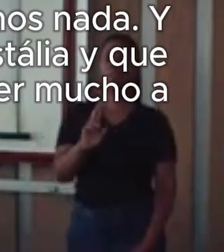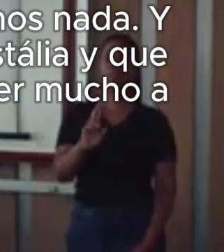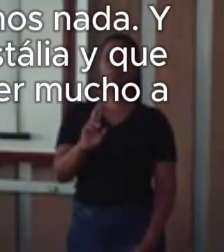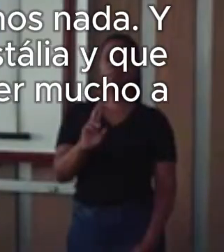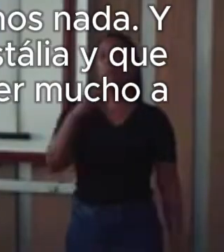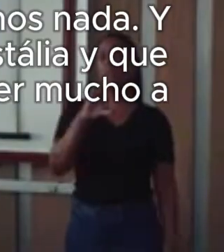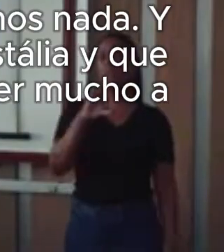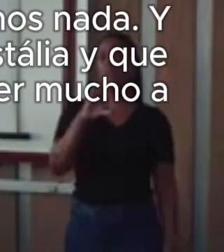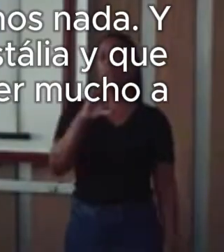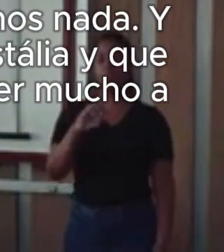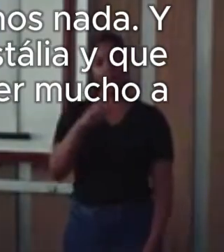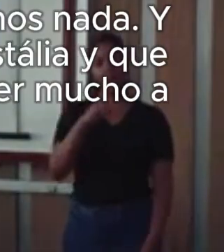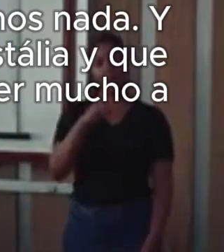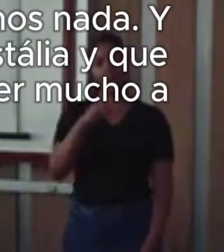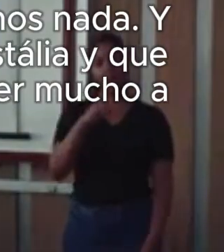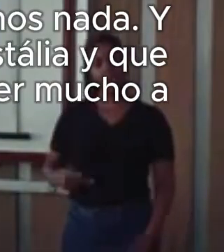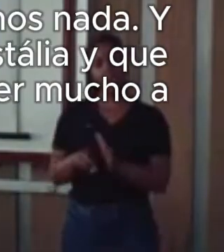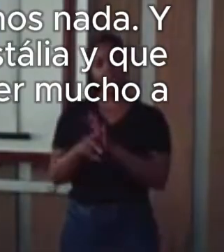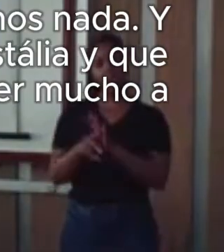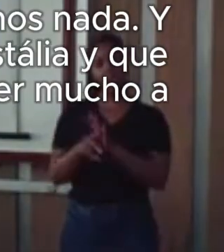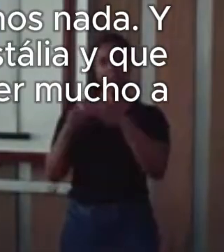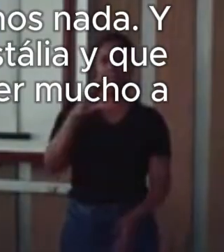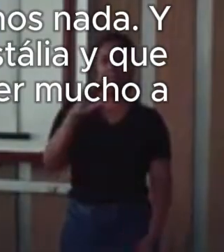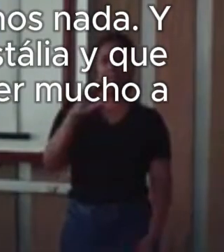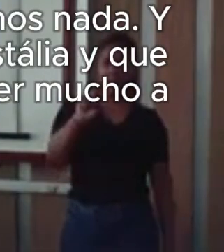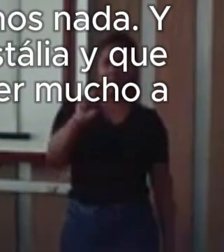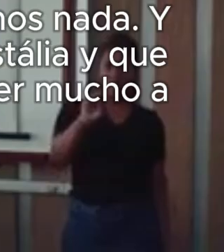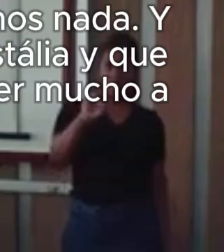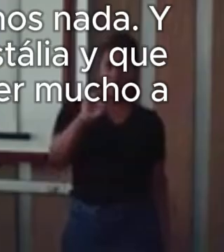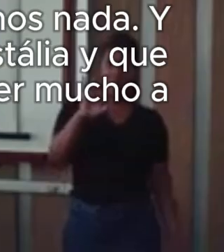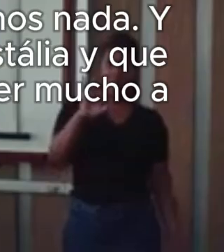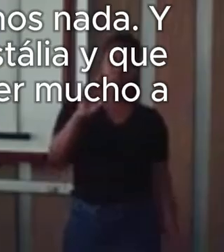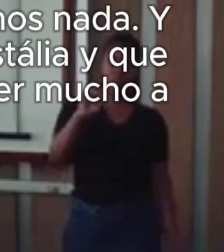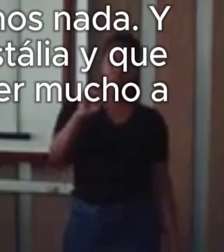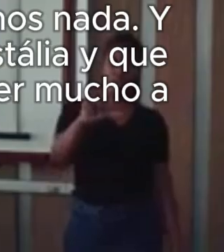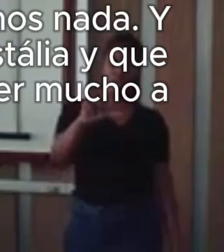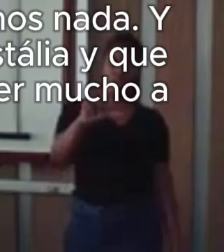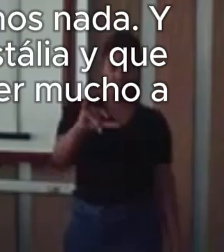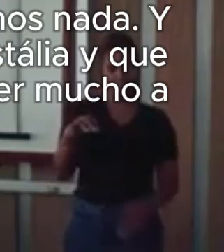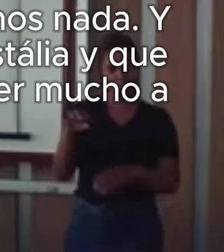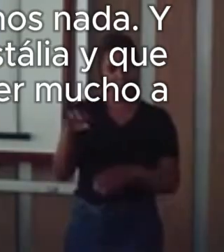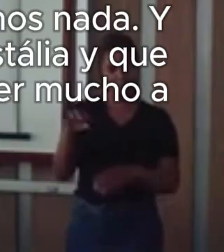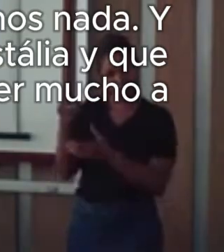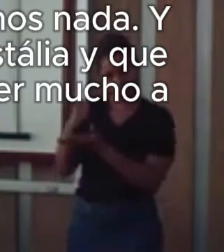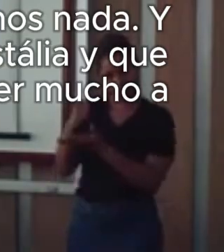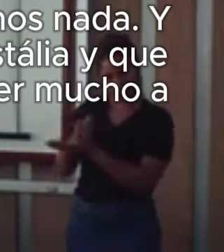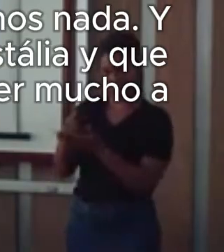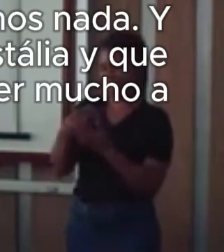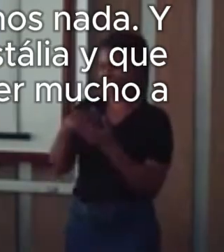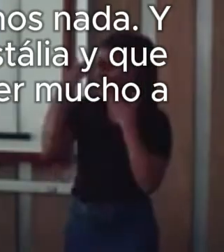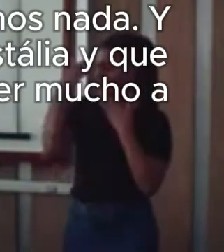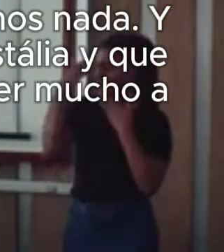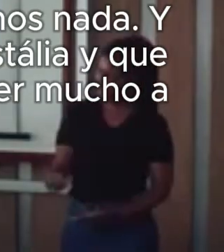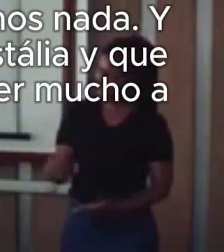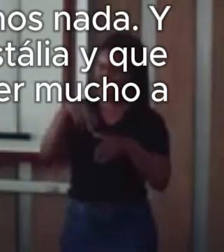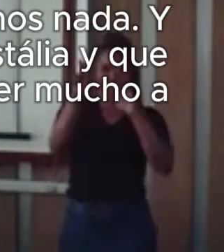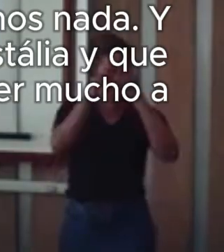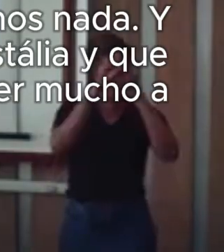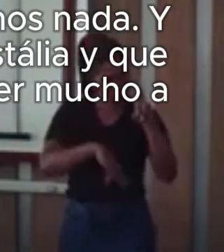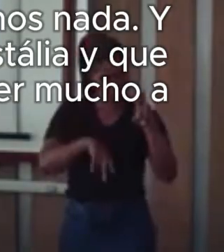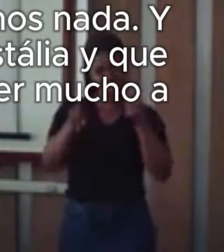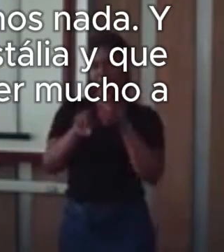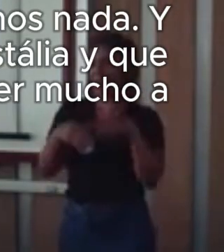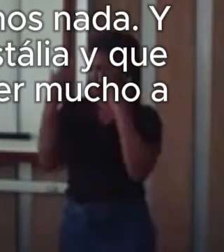da Cristália, e que foi a pessoa que me apoiou muito, né? Então, assim, eu tenho que agradecer muito ao UFRJ, muito